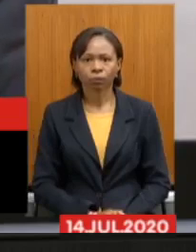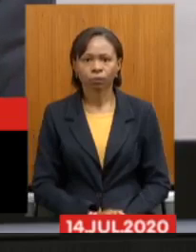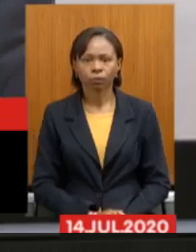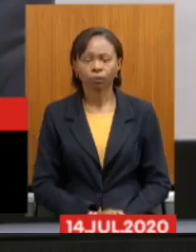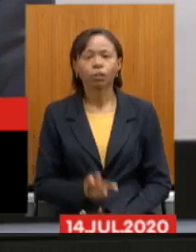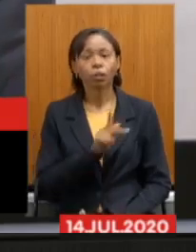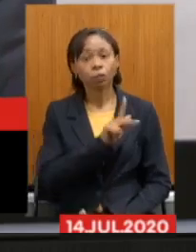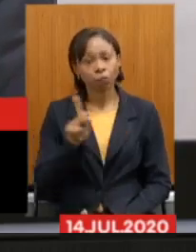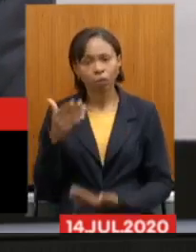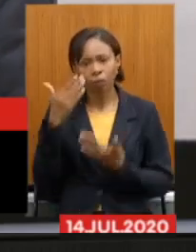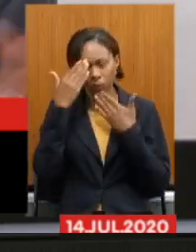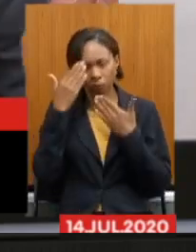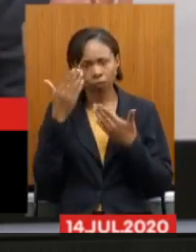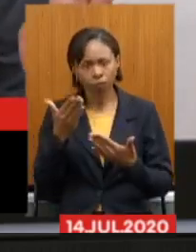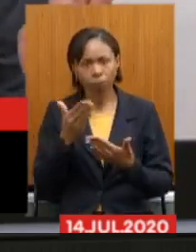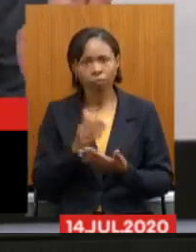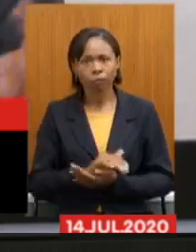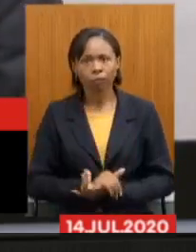Obrigado, presidente.